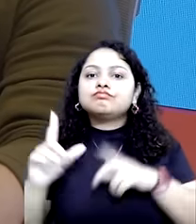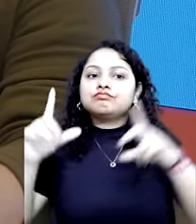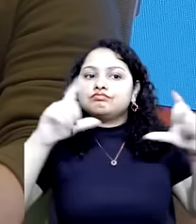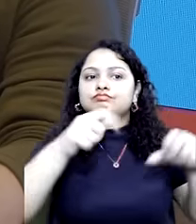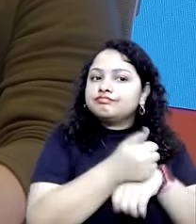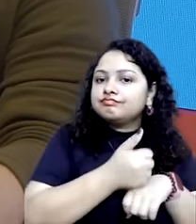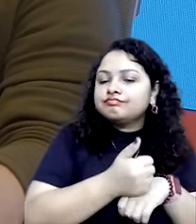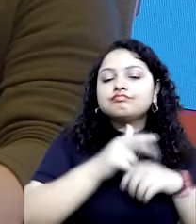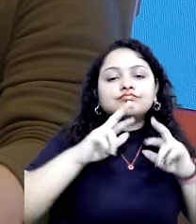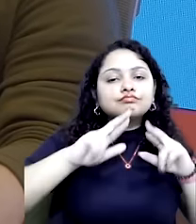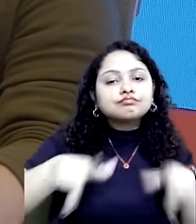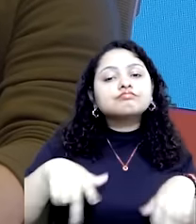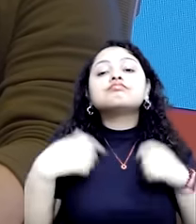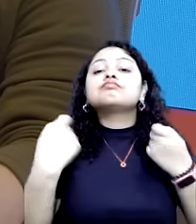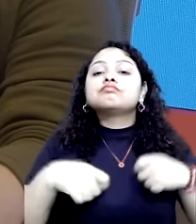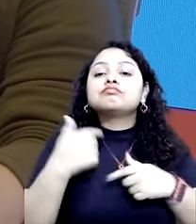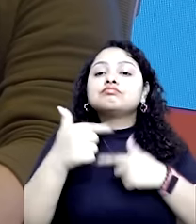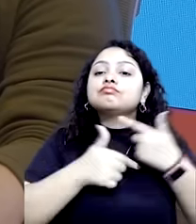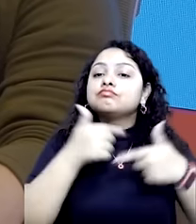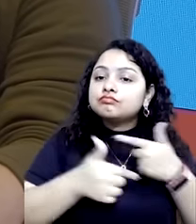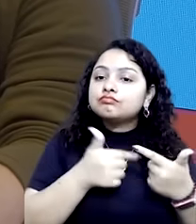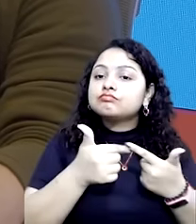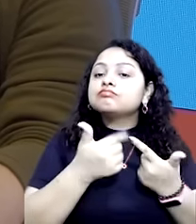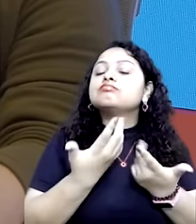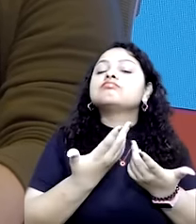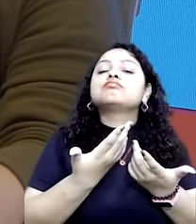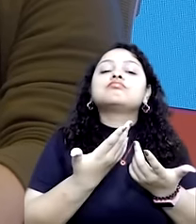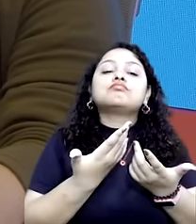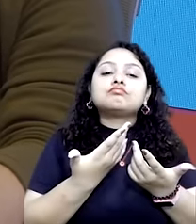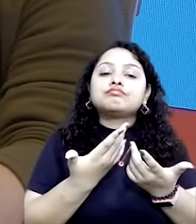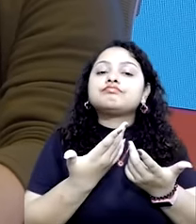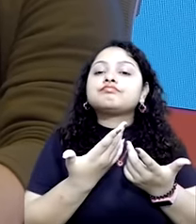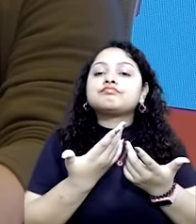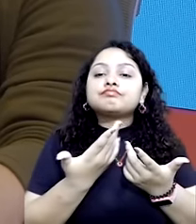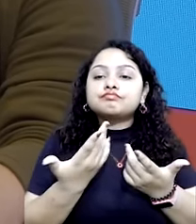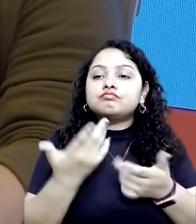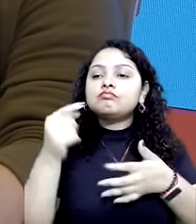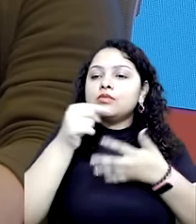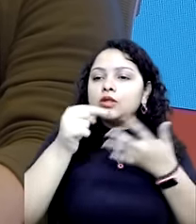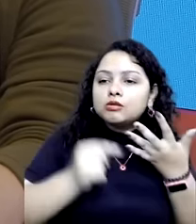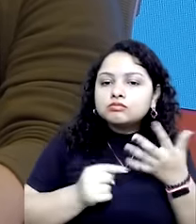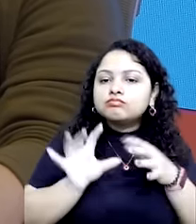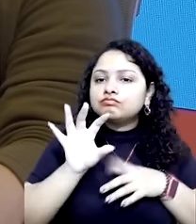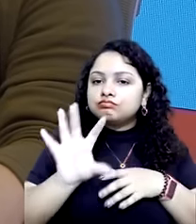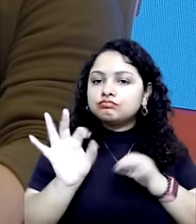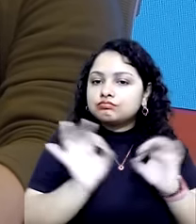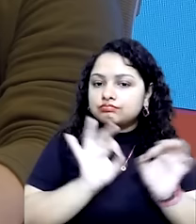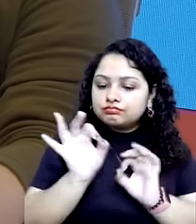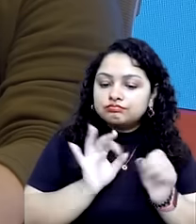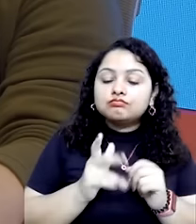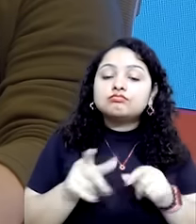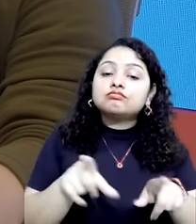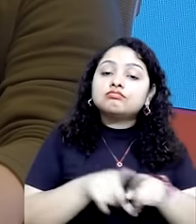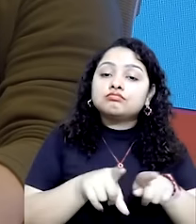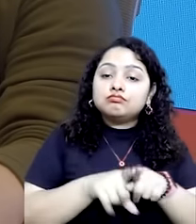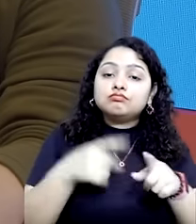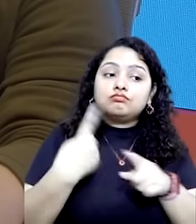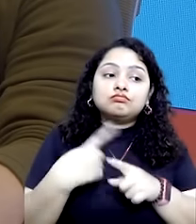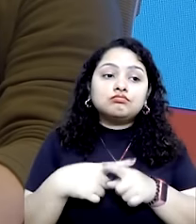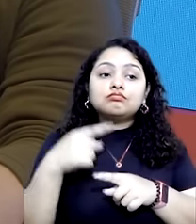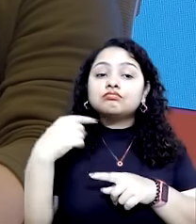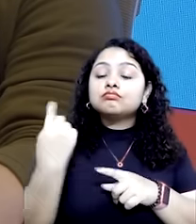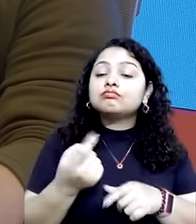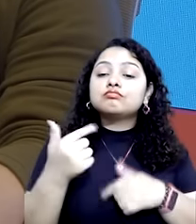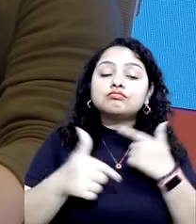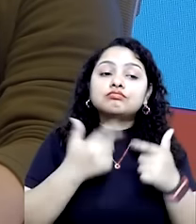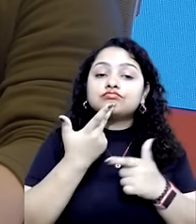um fotógrafo dá pra gente trabalhar muito bem com alguns truques algumas coisas e também por qu quando a gente tá